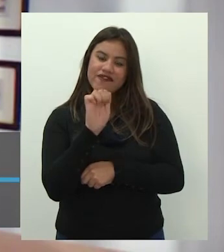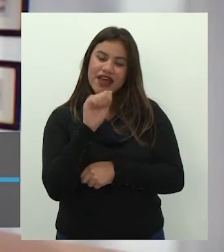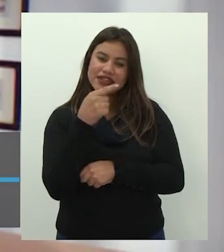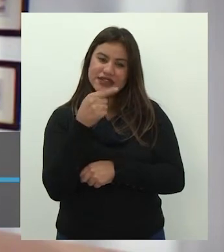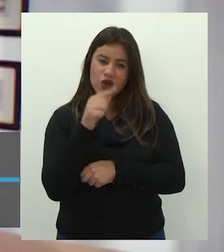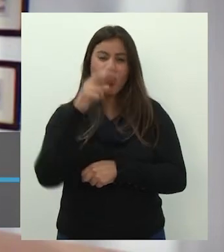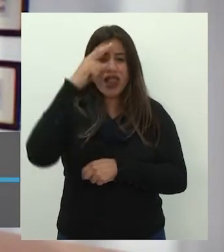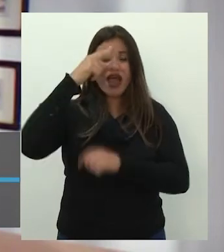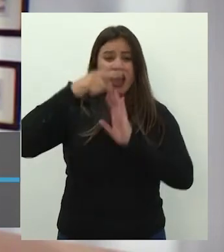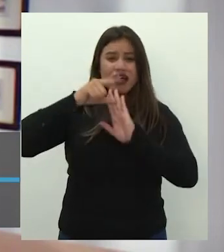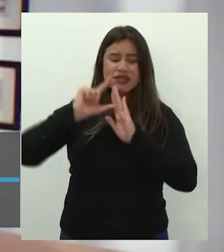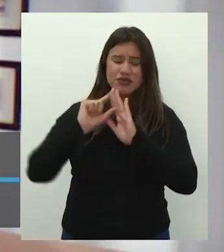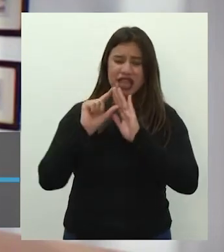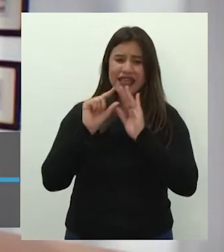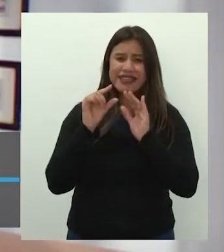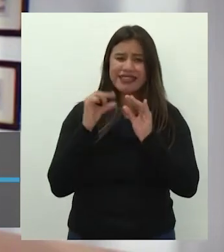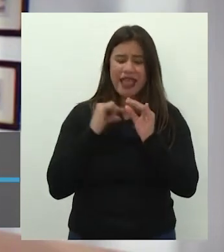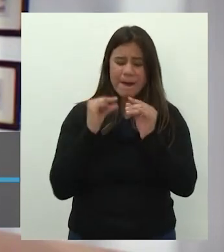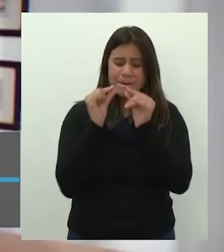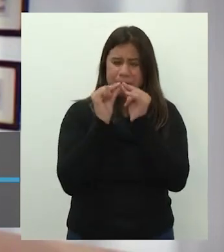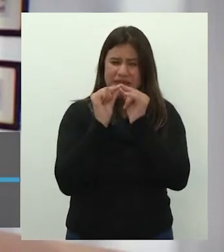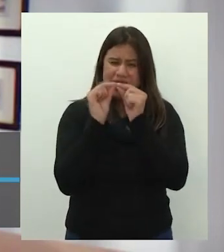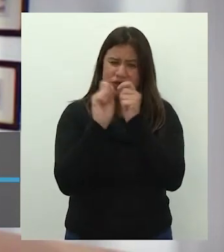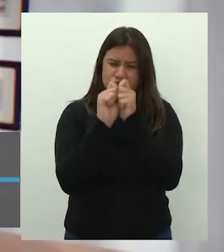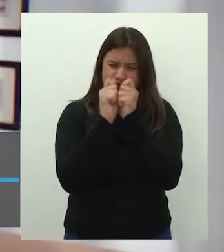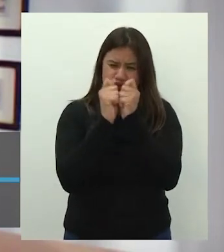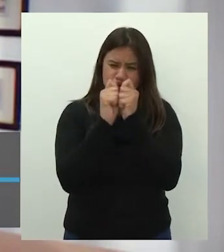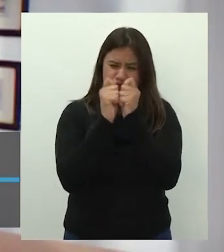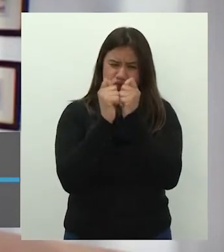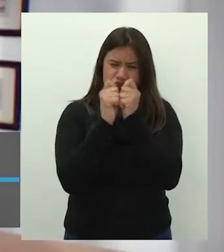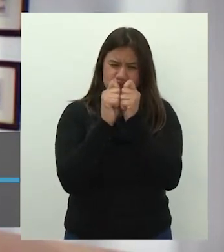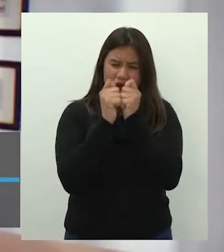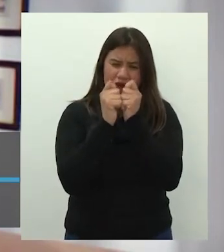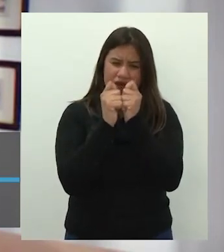pequenas microfraturas nas vértebras, por exemplo,